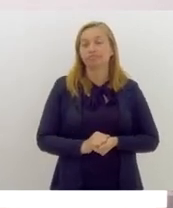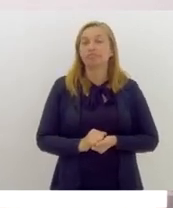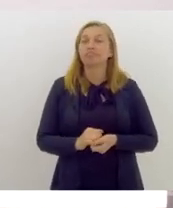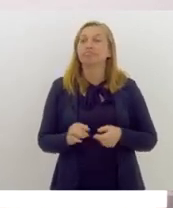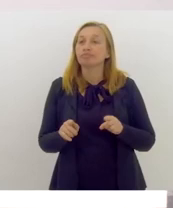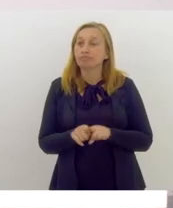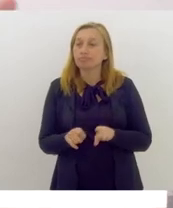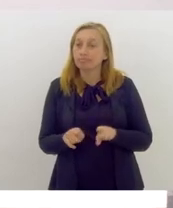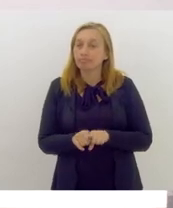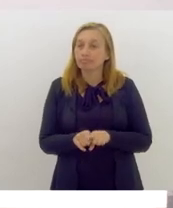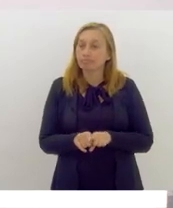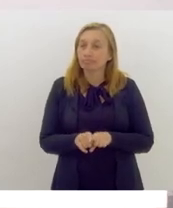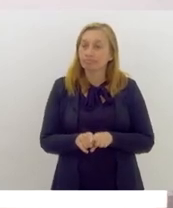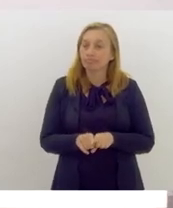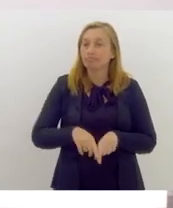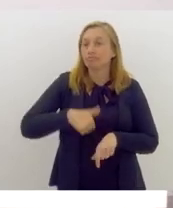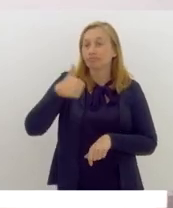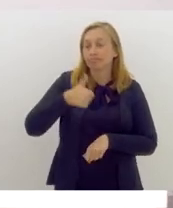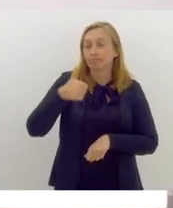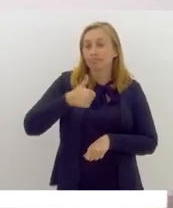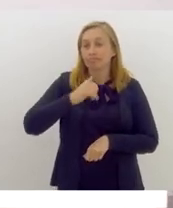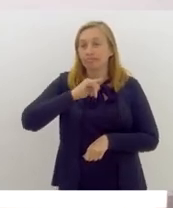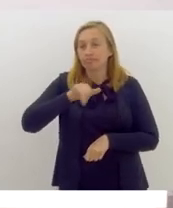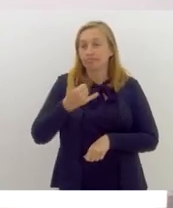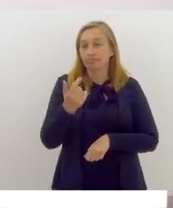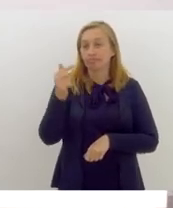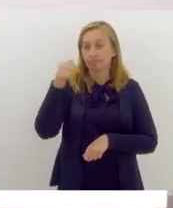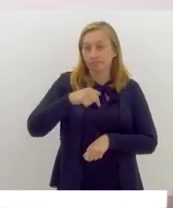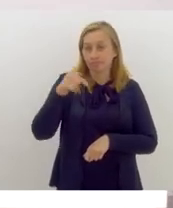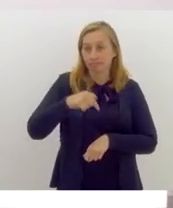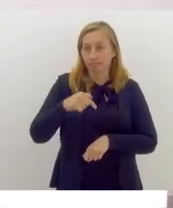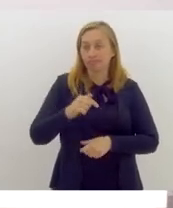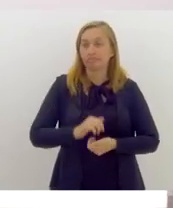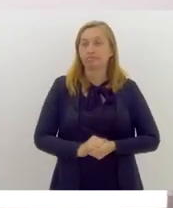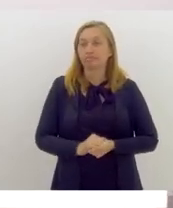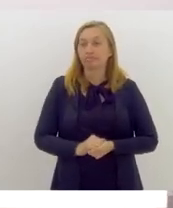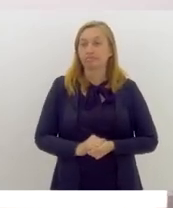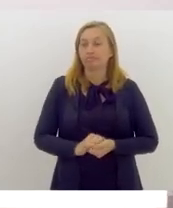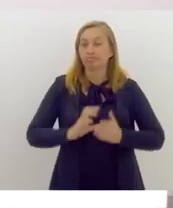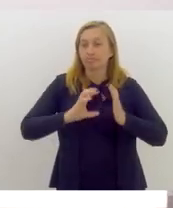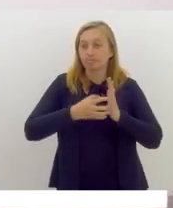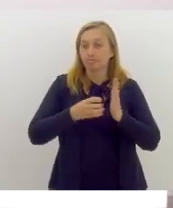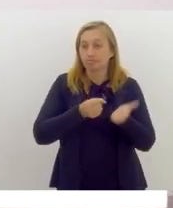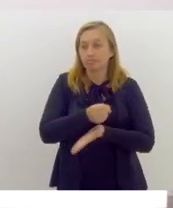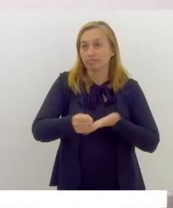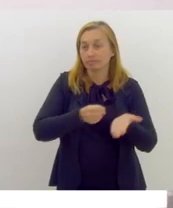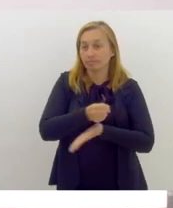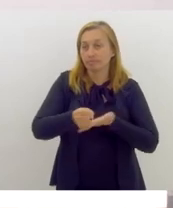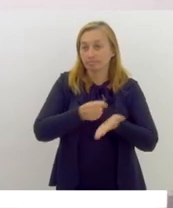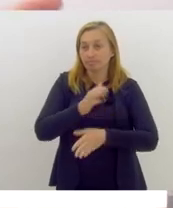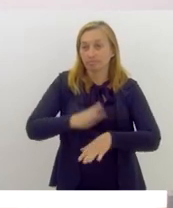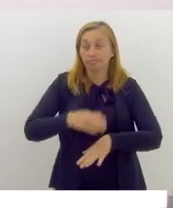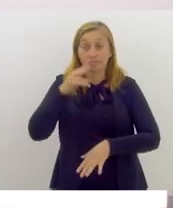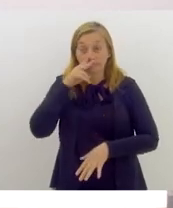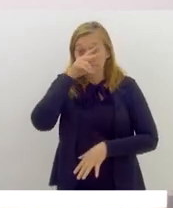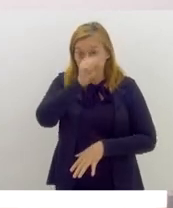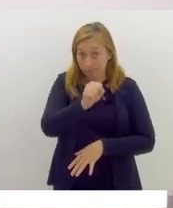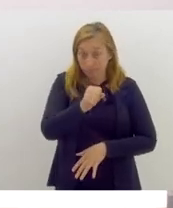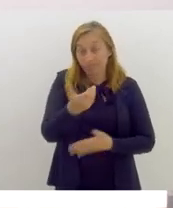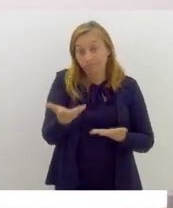do mais a partir de Primeiro de Janeiro aqui os partidos da base vão ficar mais fortes